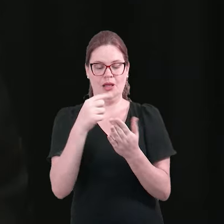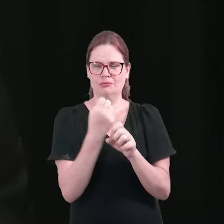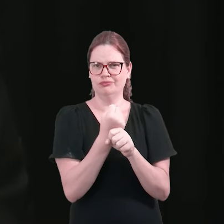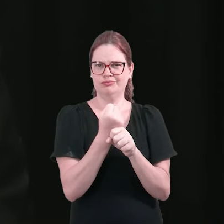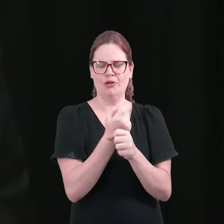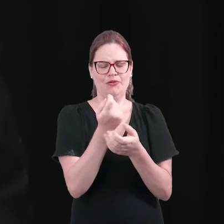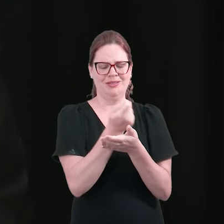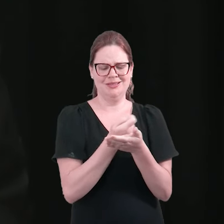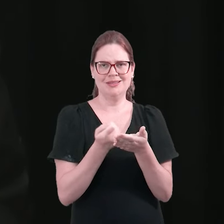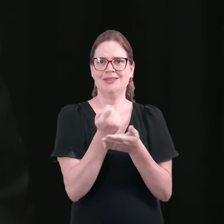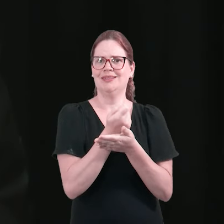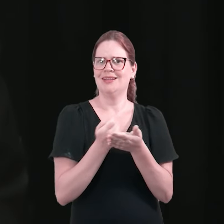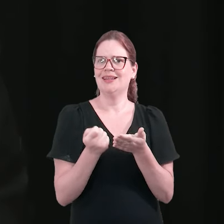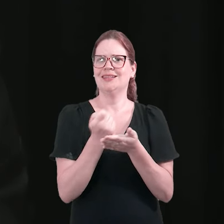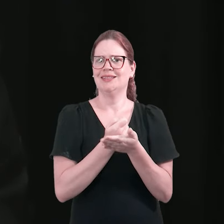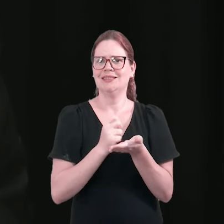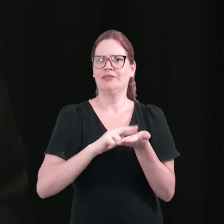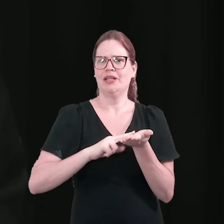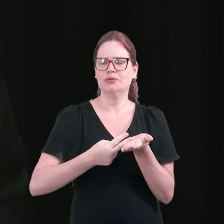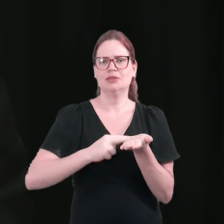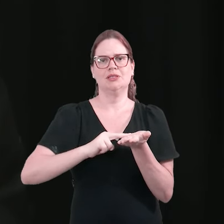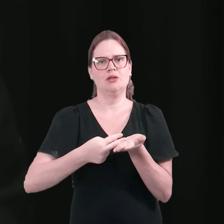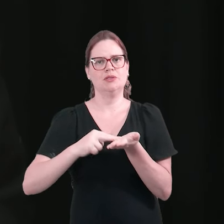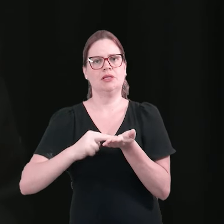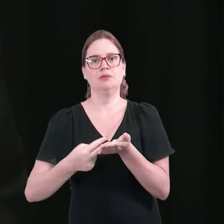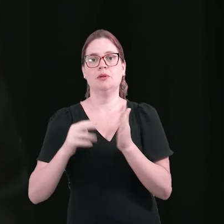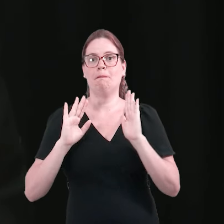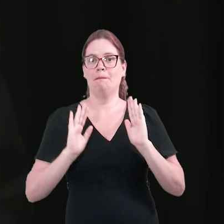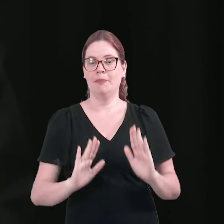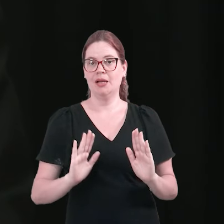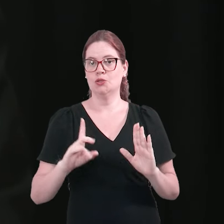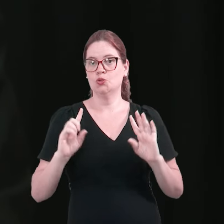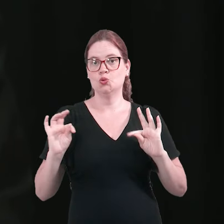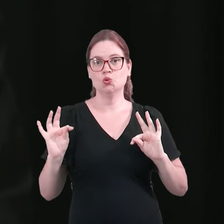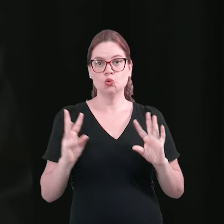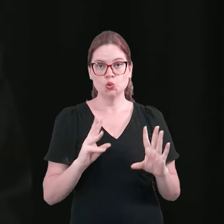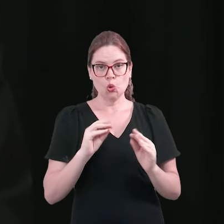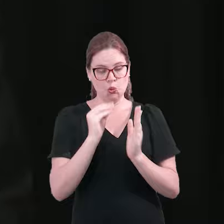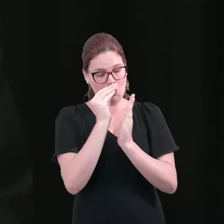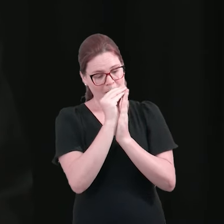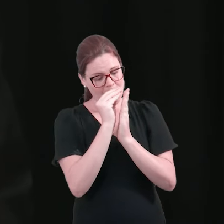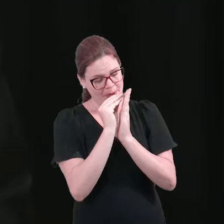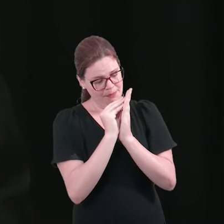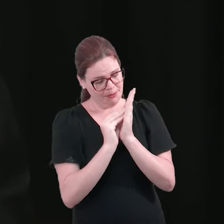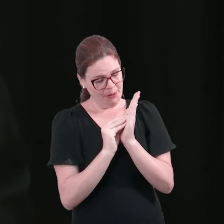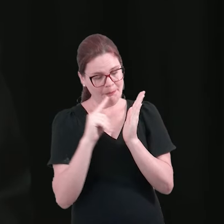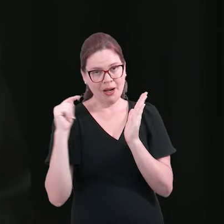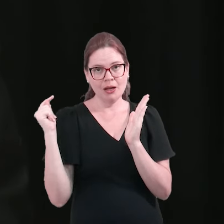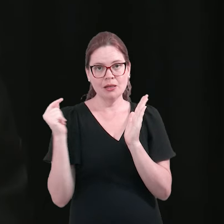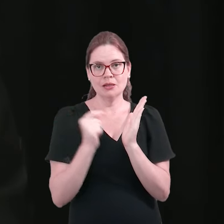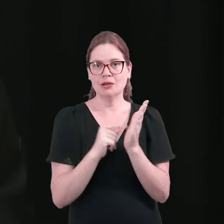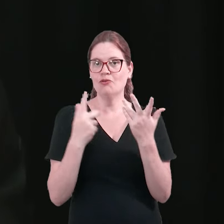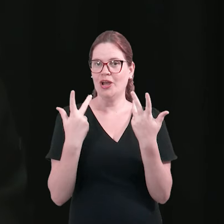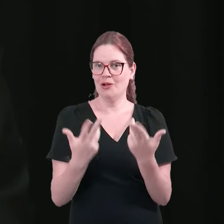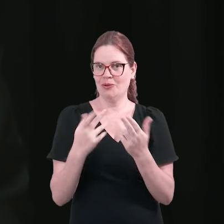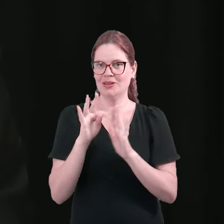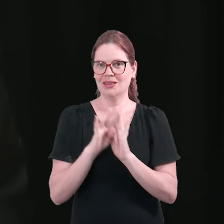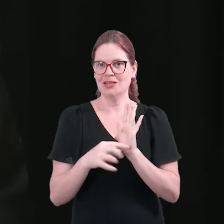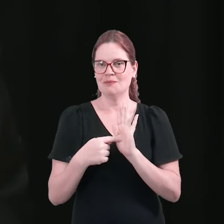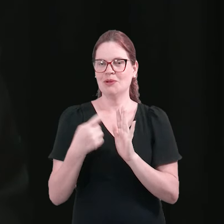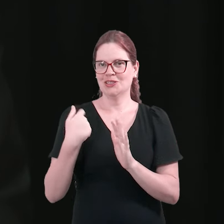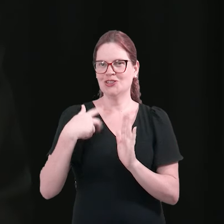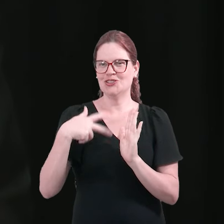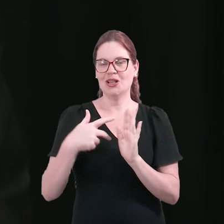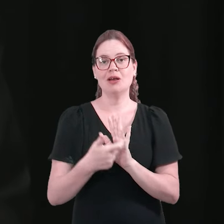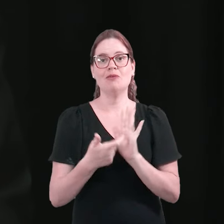foi escrita, reescrita, mas a palavra de Deus, o texto que foi lido no início aqui,